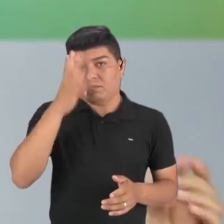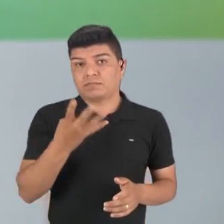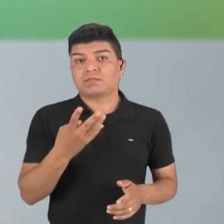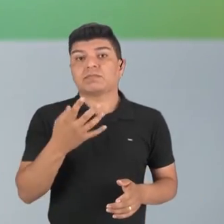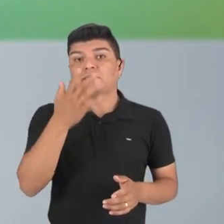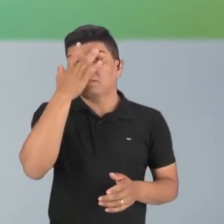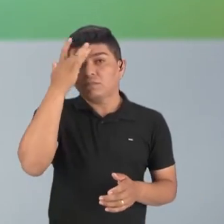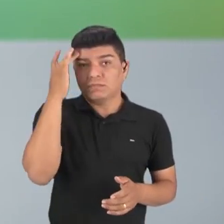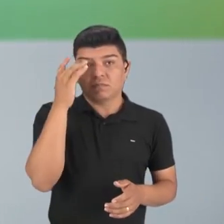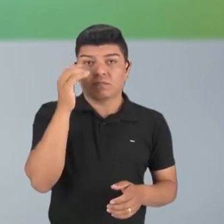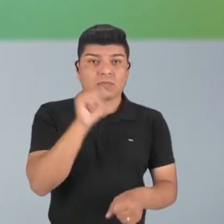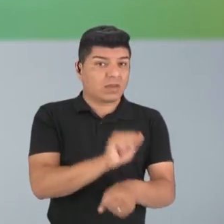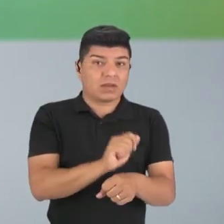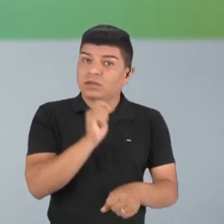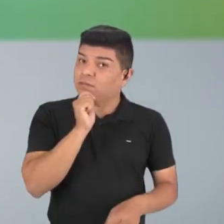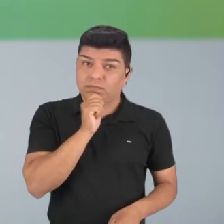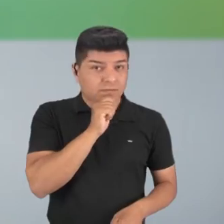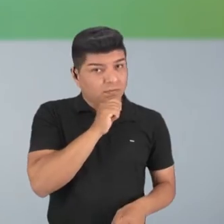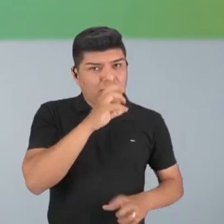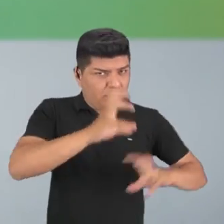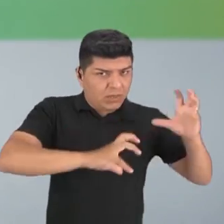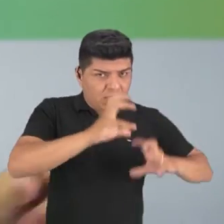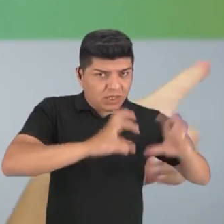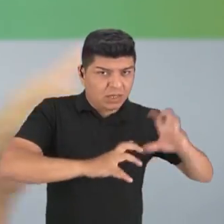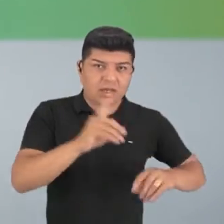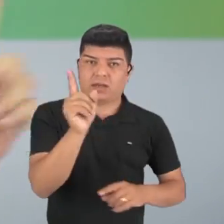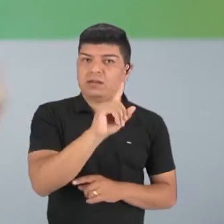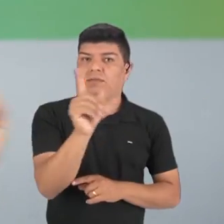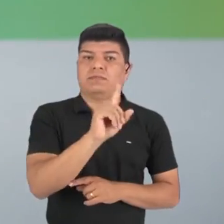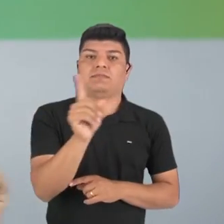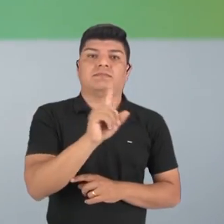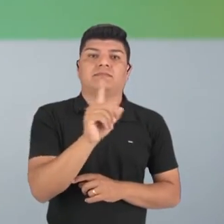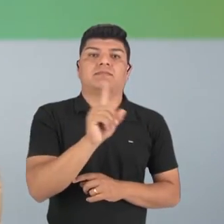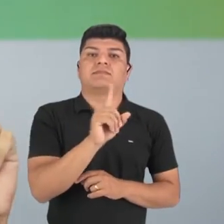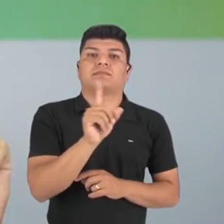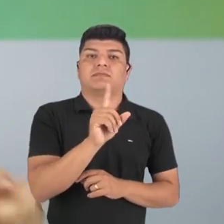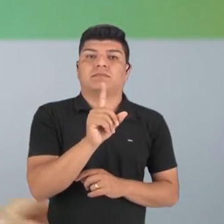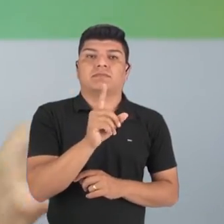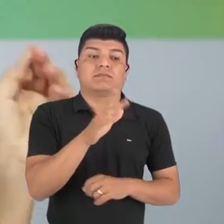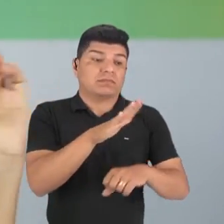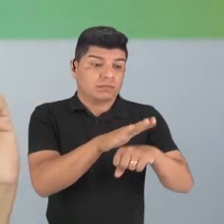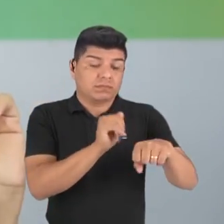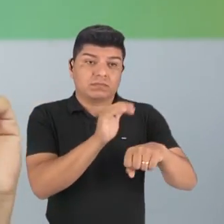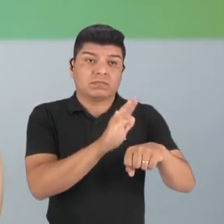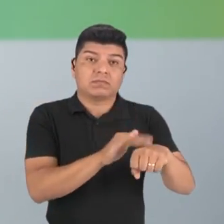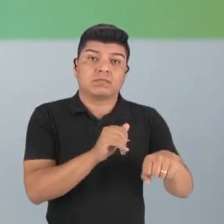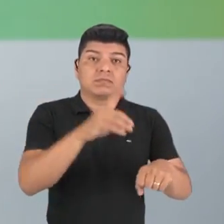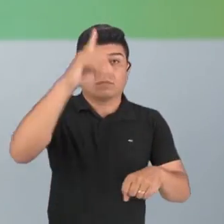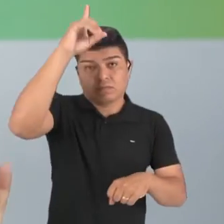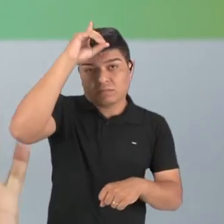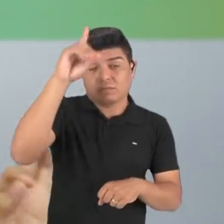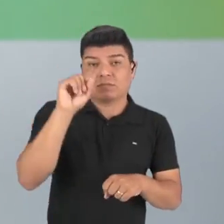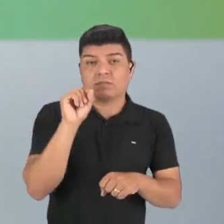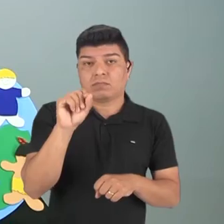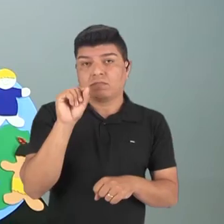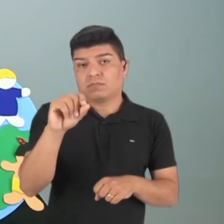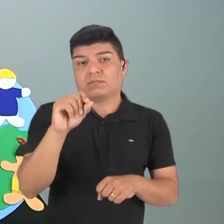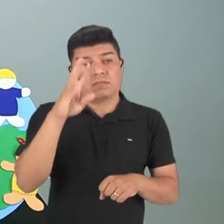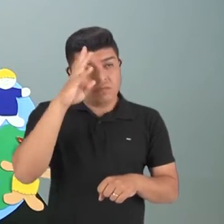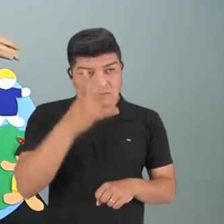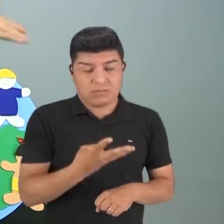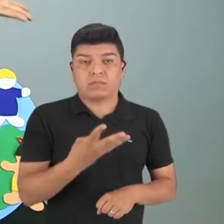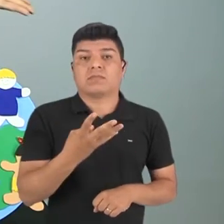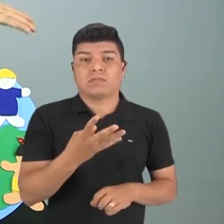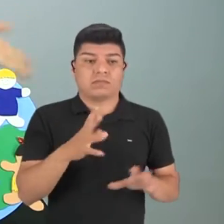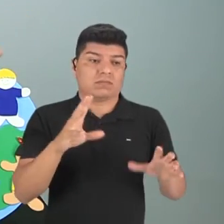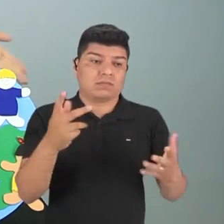a pessoa não parar, você vai brigar? Não, não, não, não. Você vai chamar um adulto para que ele